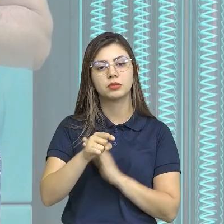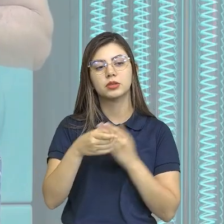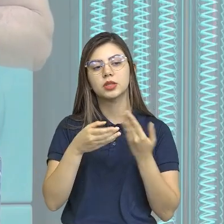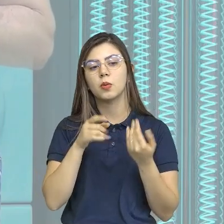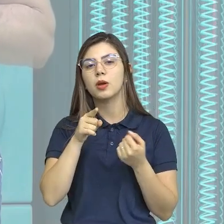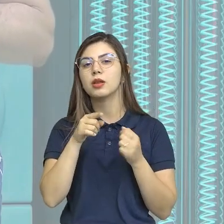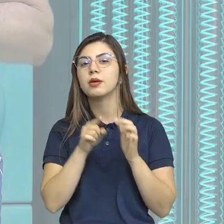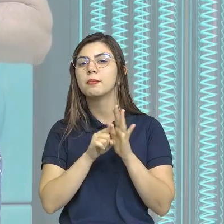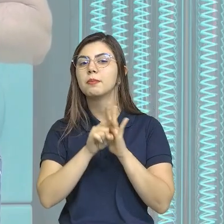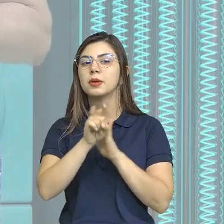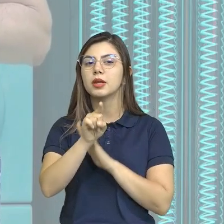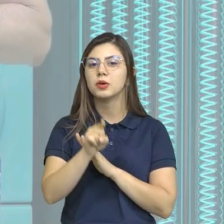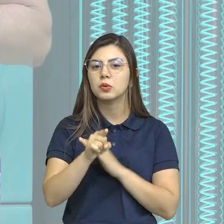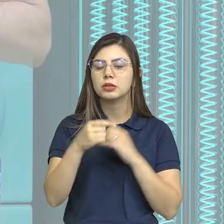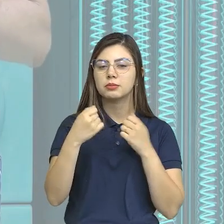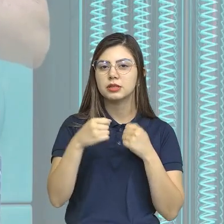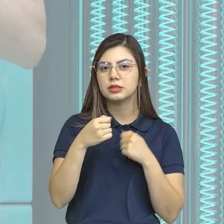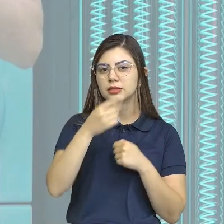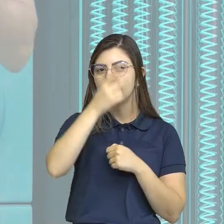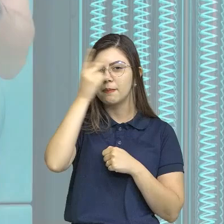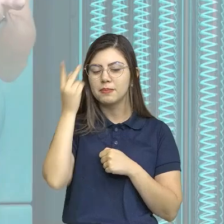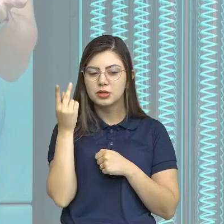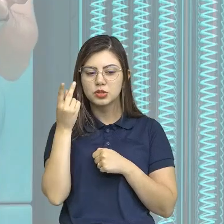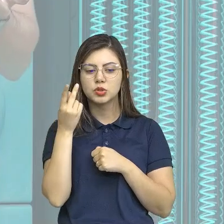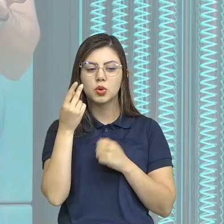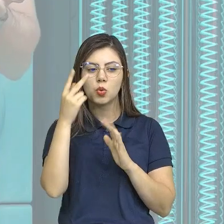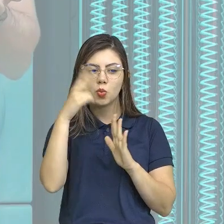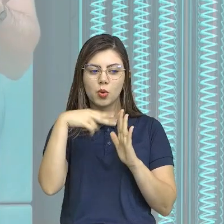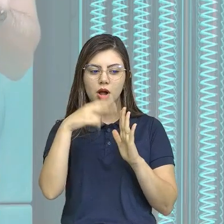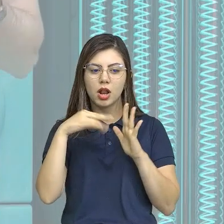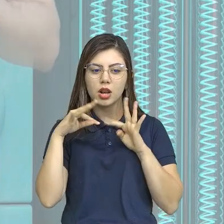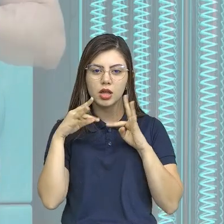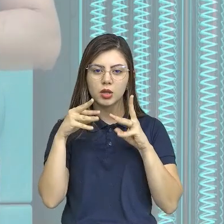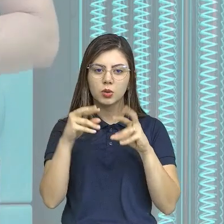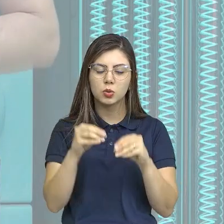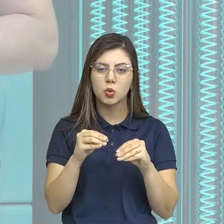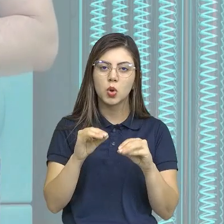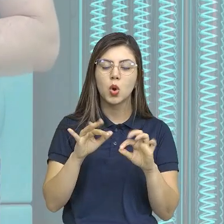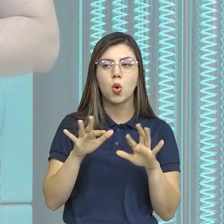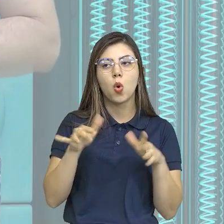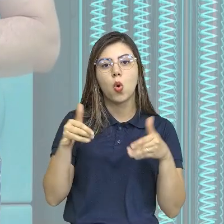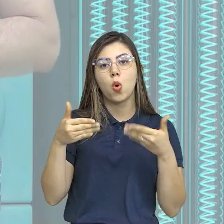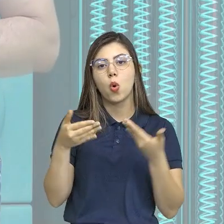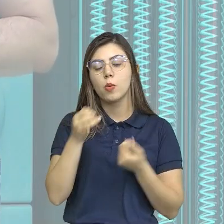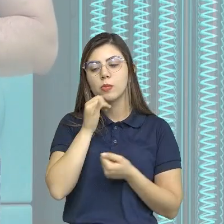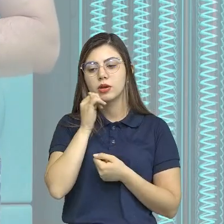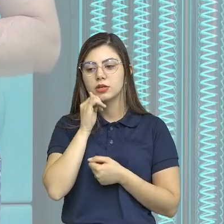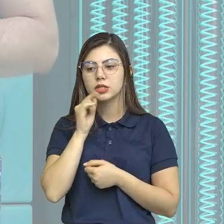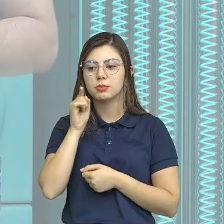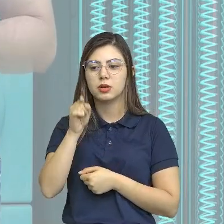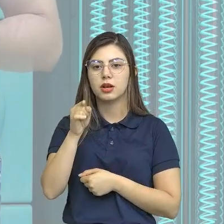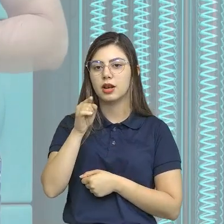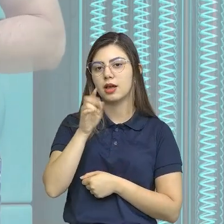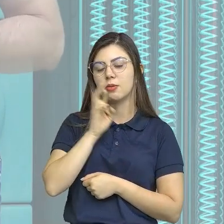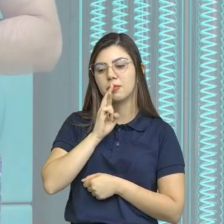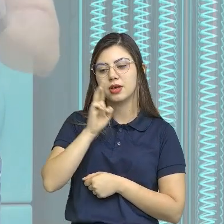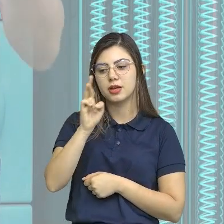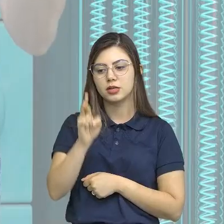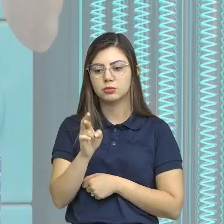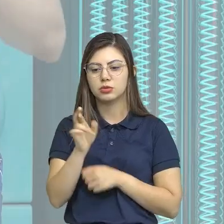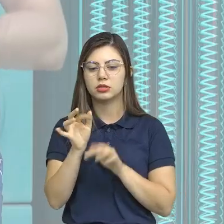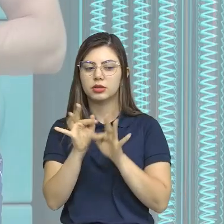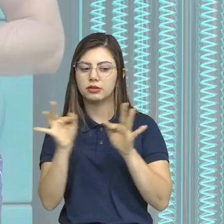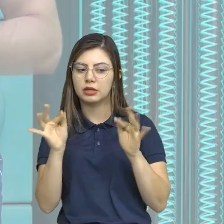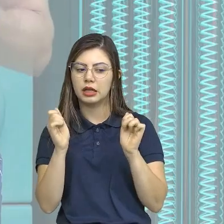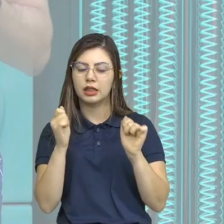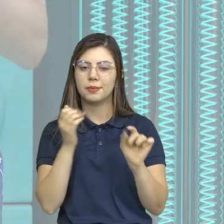que exige uma leitura mais aprofundada, de um skimming, por exemplo, ou uma resposta mais objetiva que eu consigo identificar